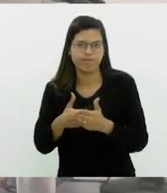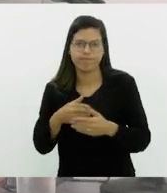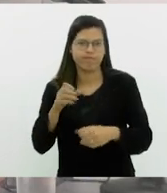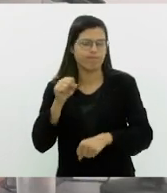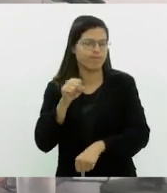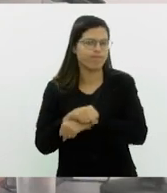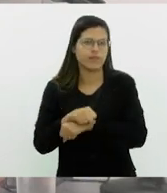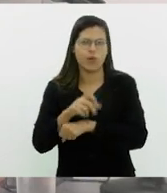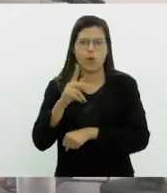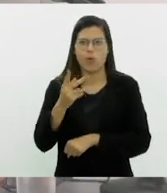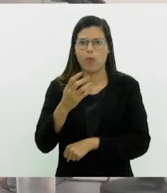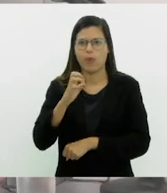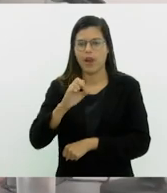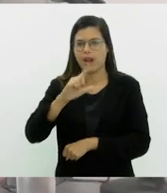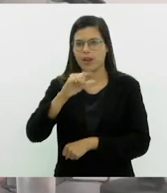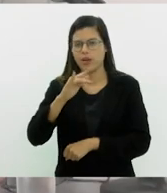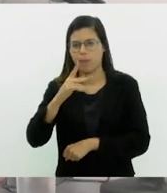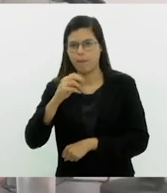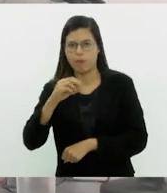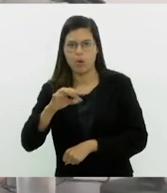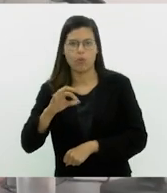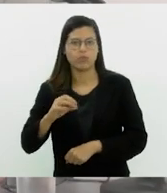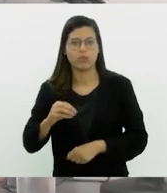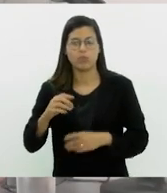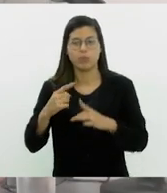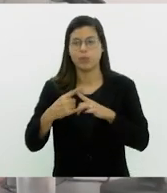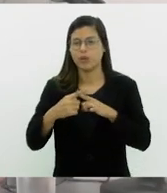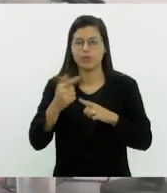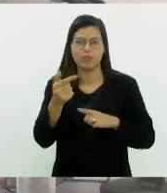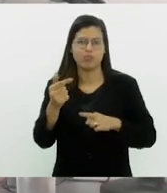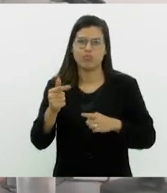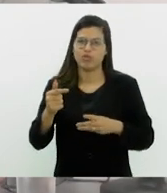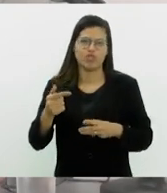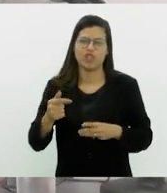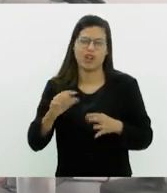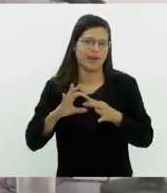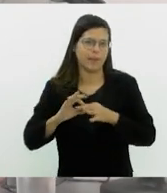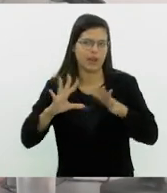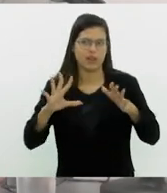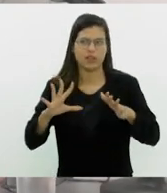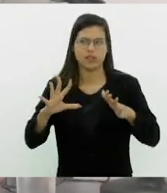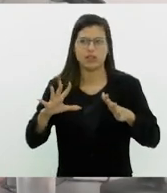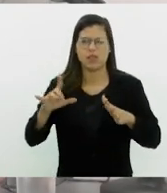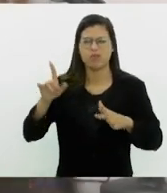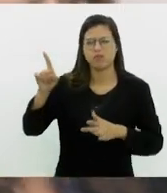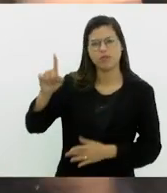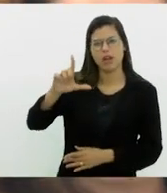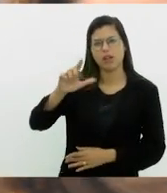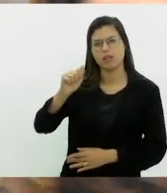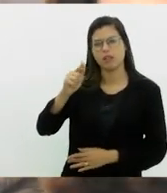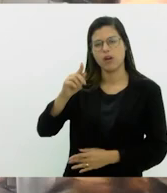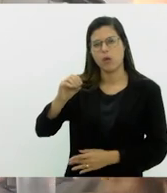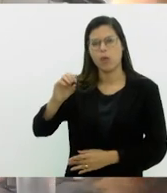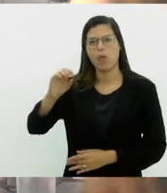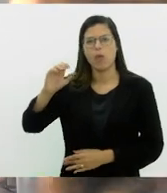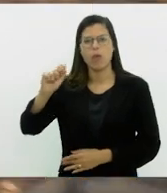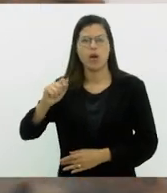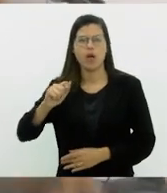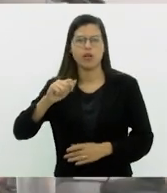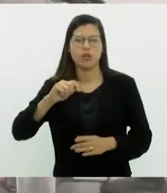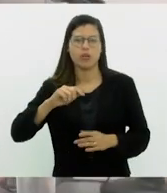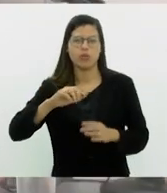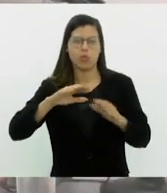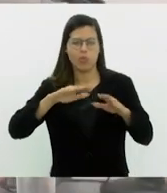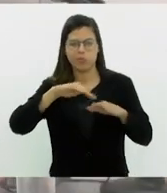tinham licença, e os L-pontos da Lagoa, do Pão de Açúcar